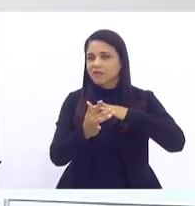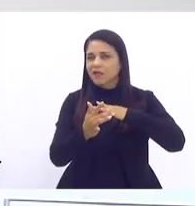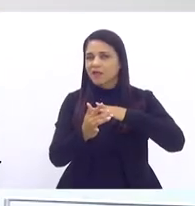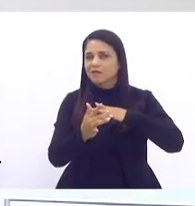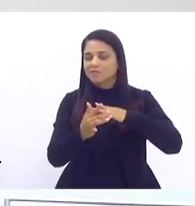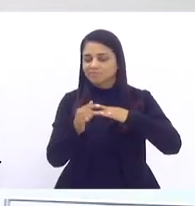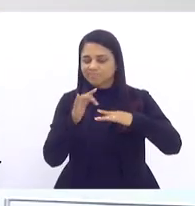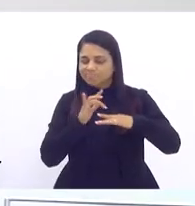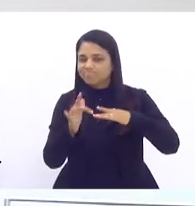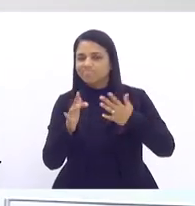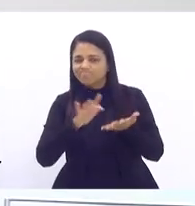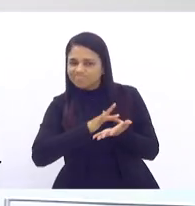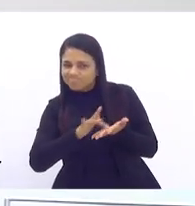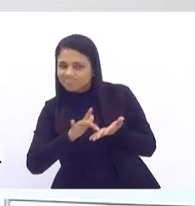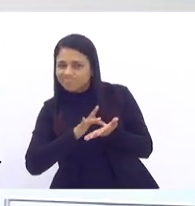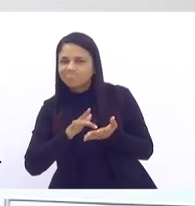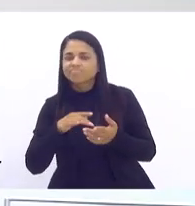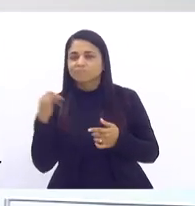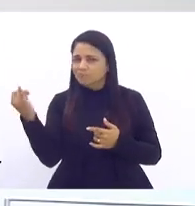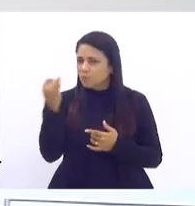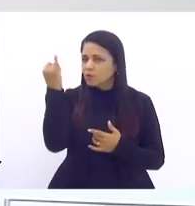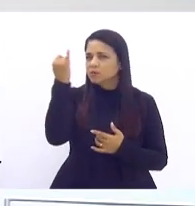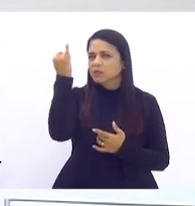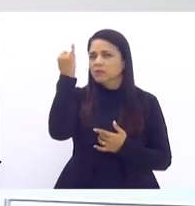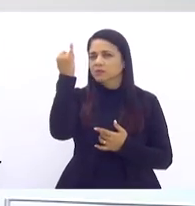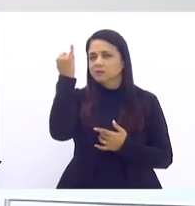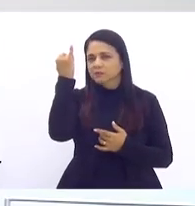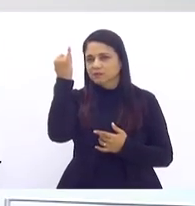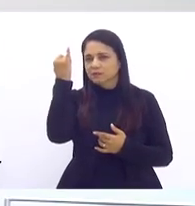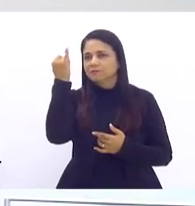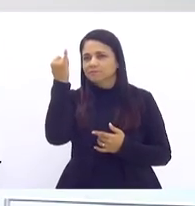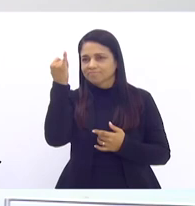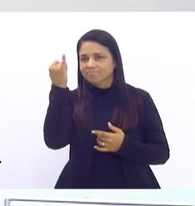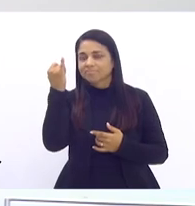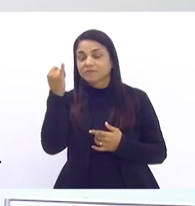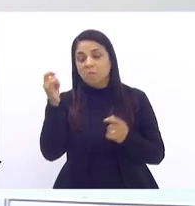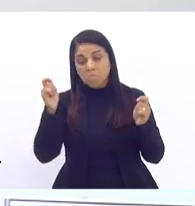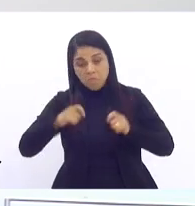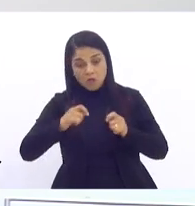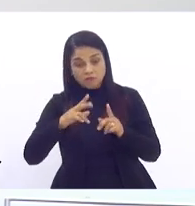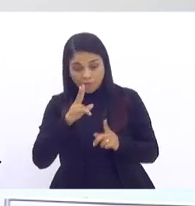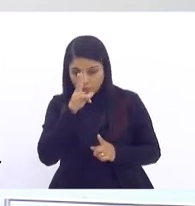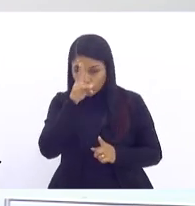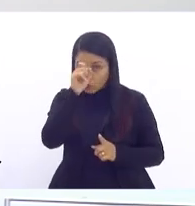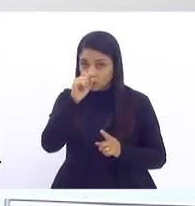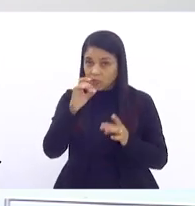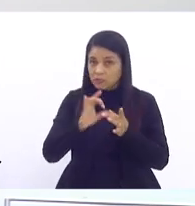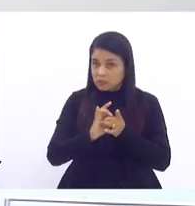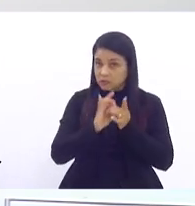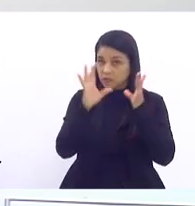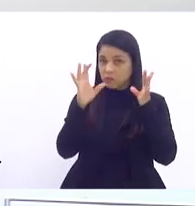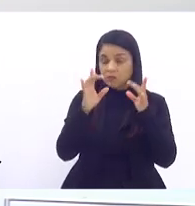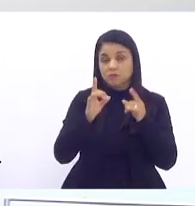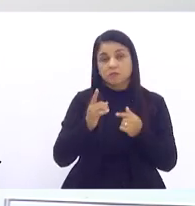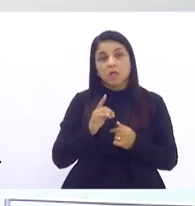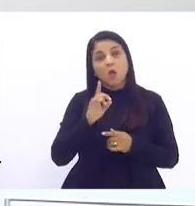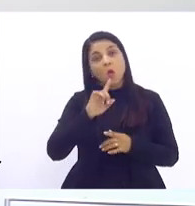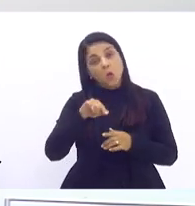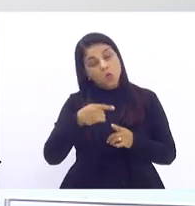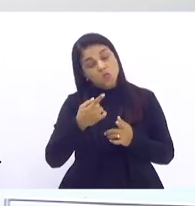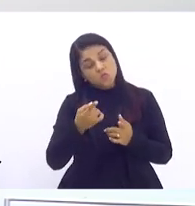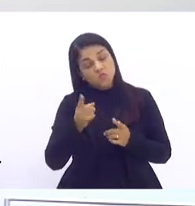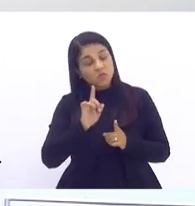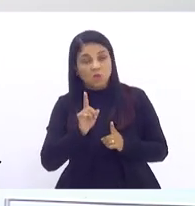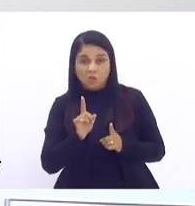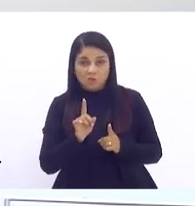pode ajudar tanto pode adquilar uma democracia como pode fortalecer uma democracia quando é bem usado e eu espero que vocês consigam